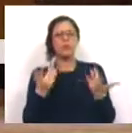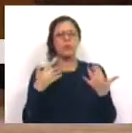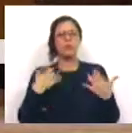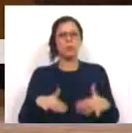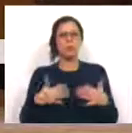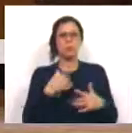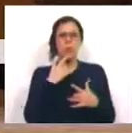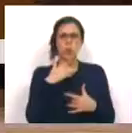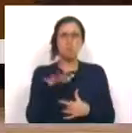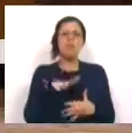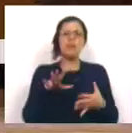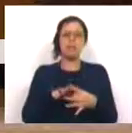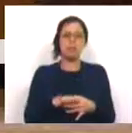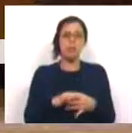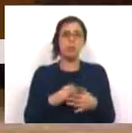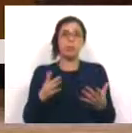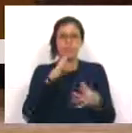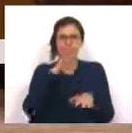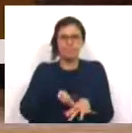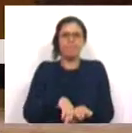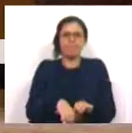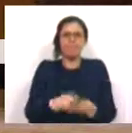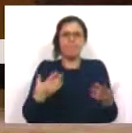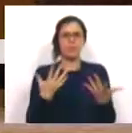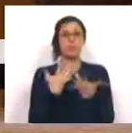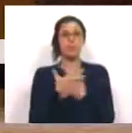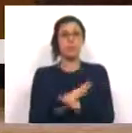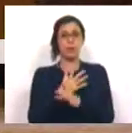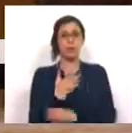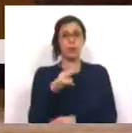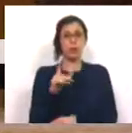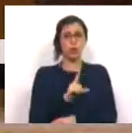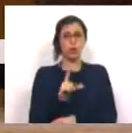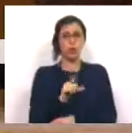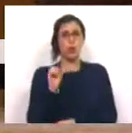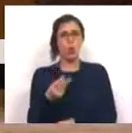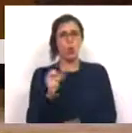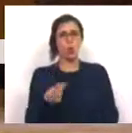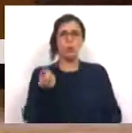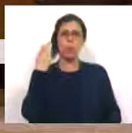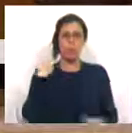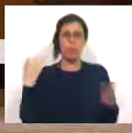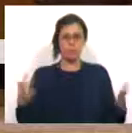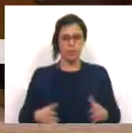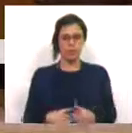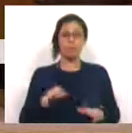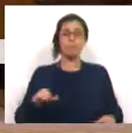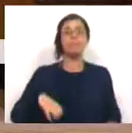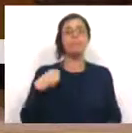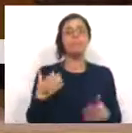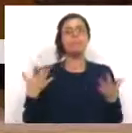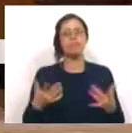atingiu uma dimensão mais do que trágica com os incêndios de julho e de outubro do ano passado. Os